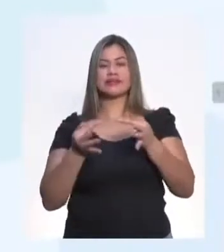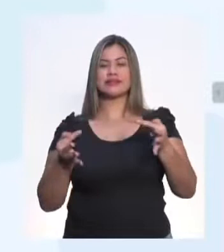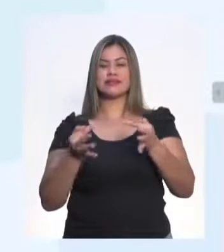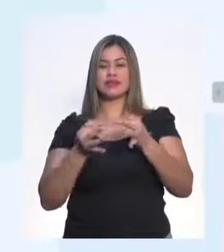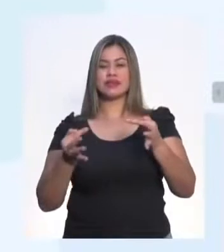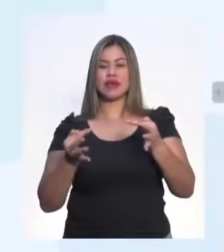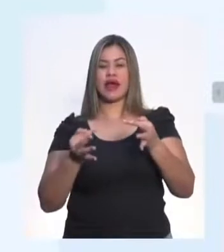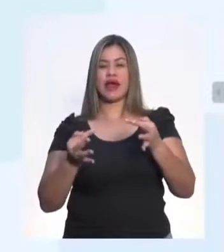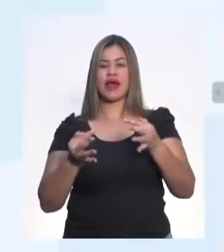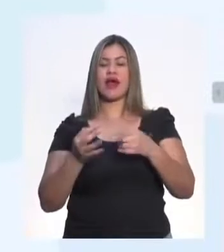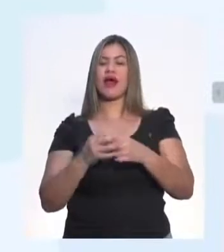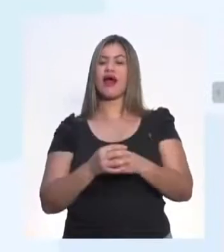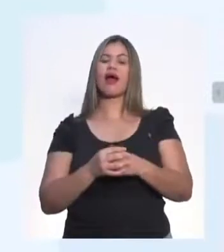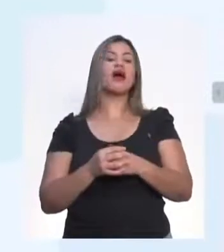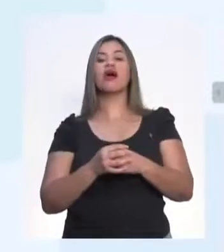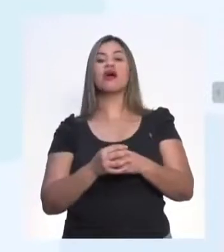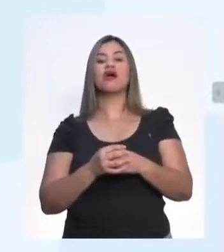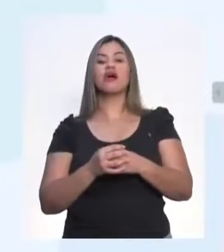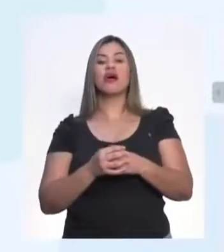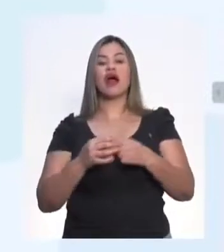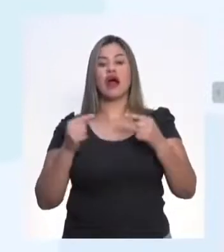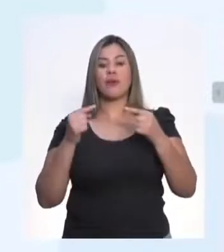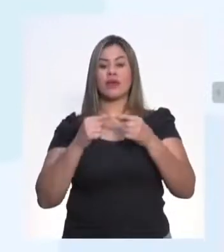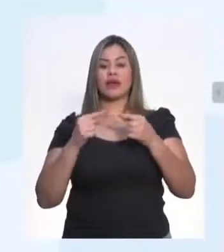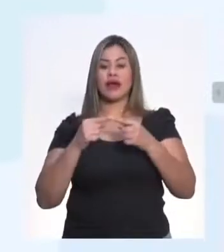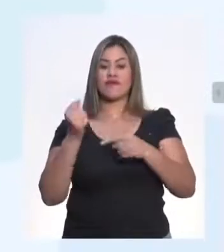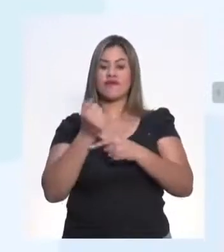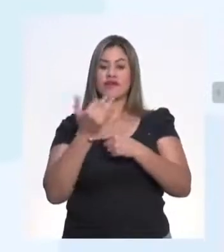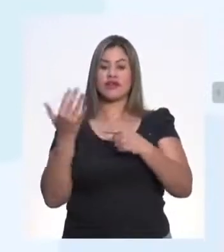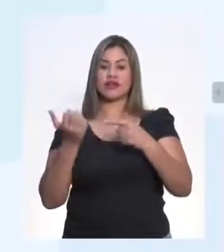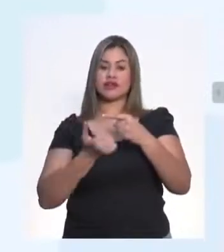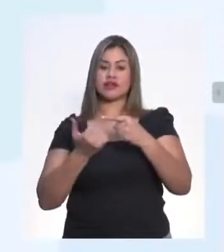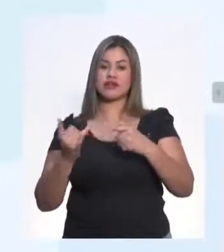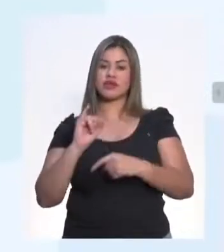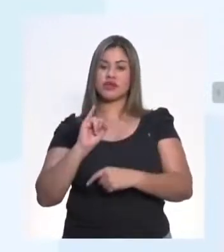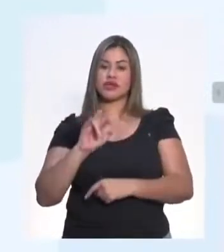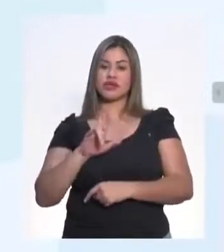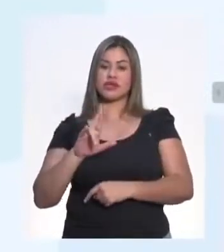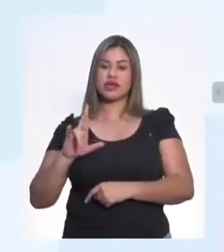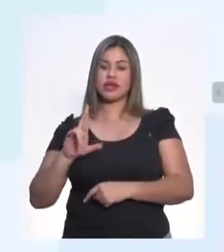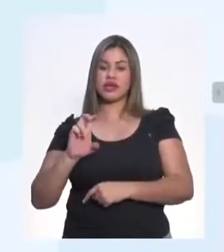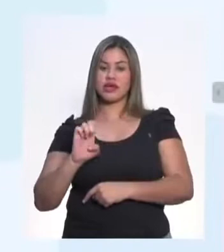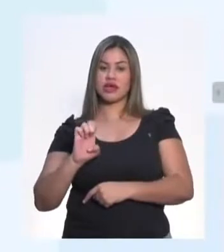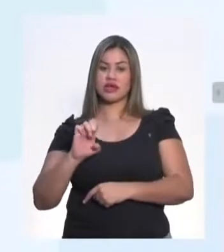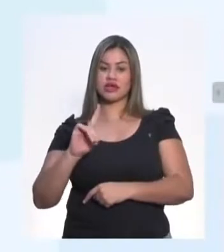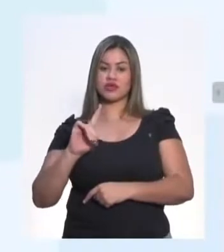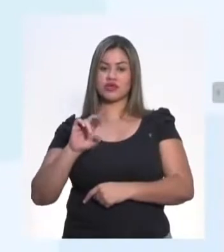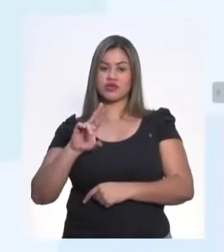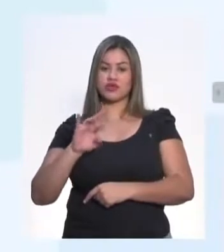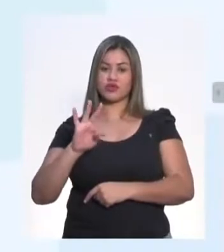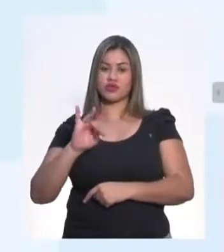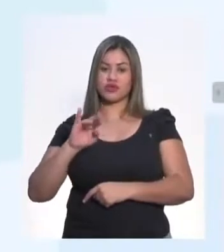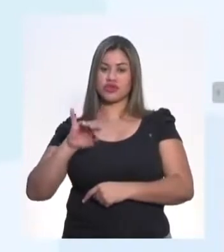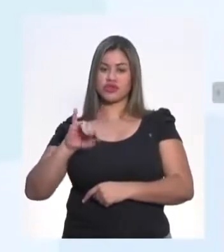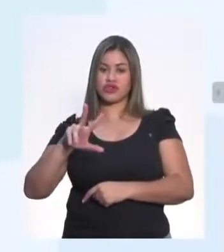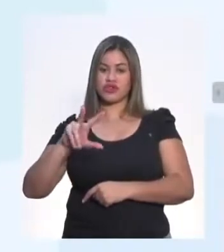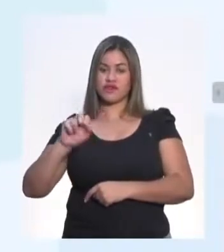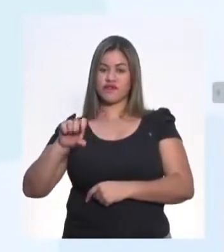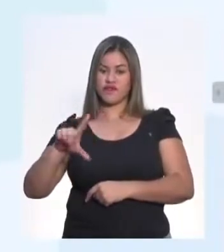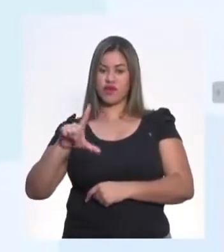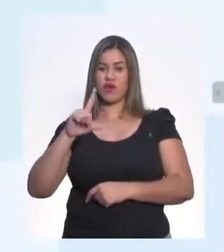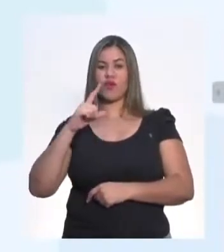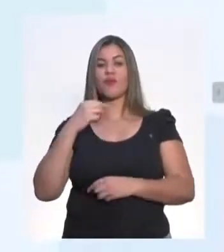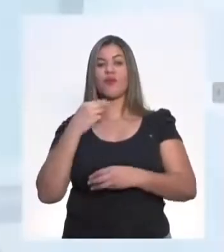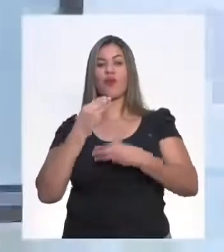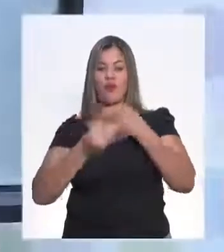a fração irredutível, porque é isso que está sendo pedido. Como em cima e embaixo são números pares,